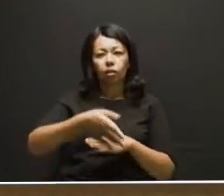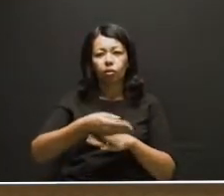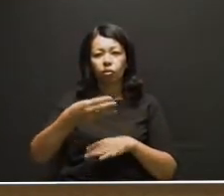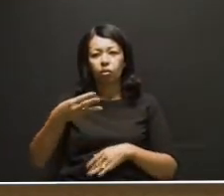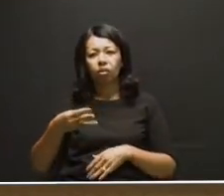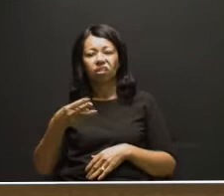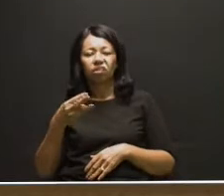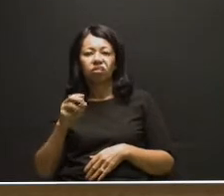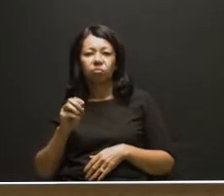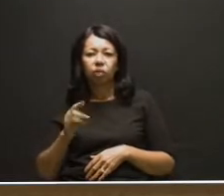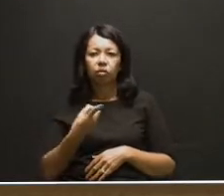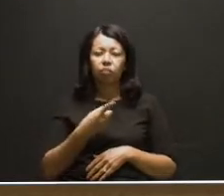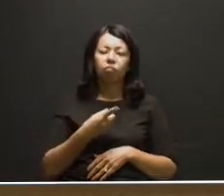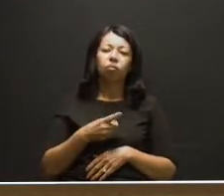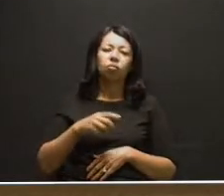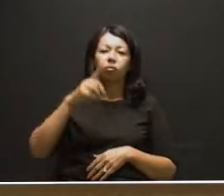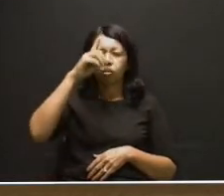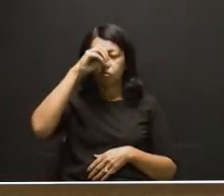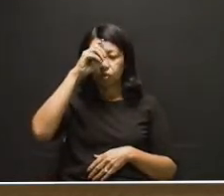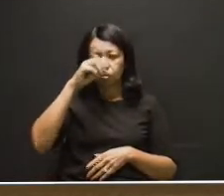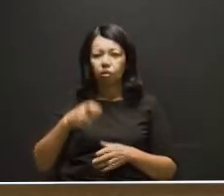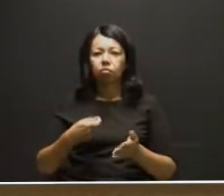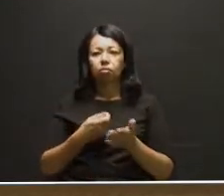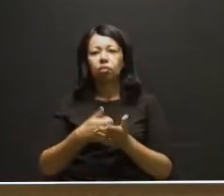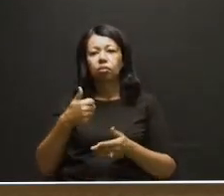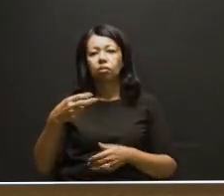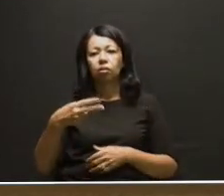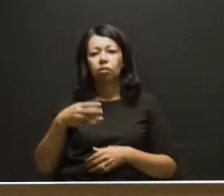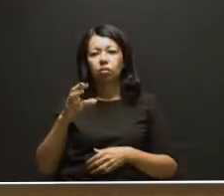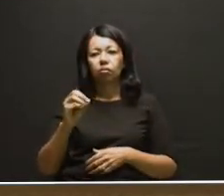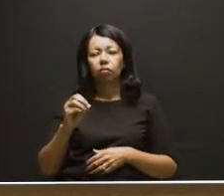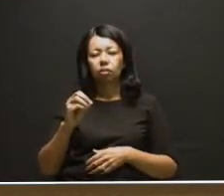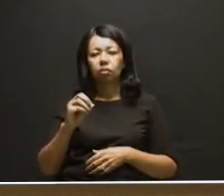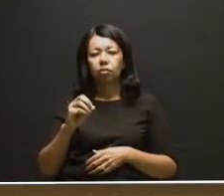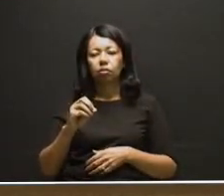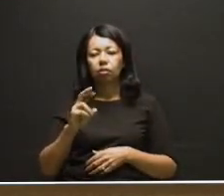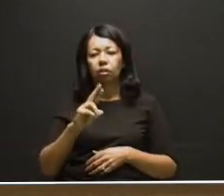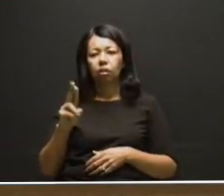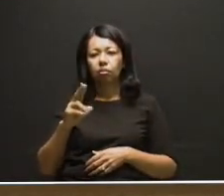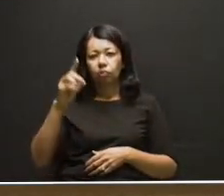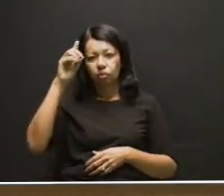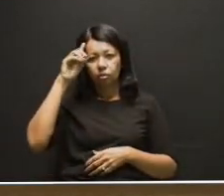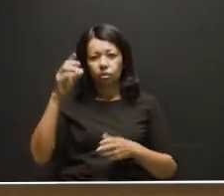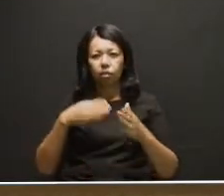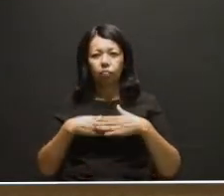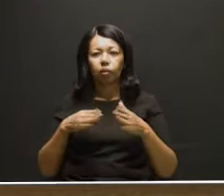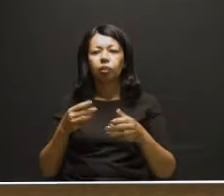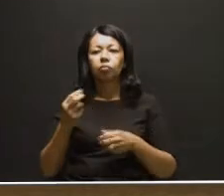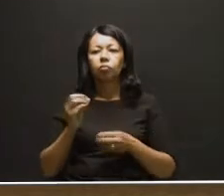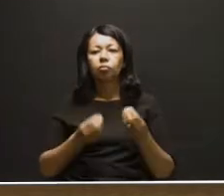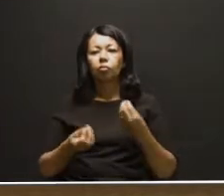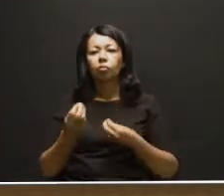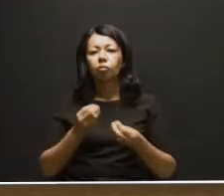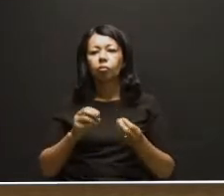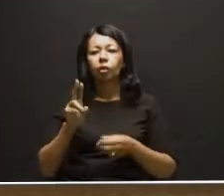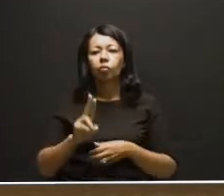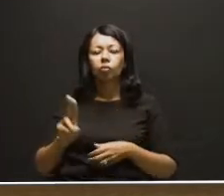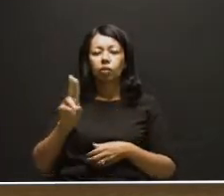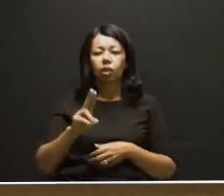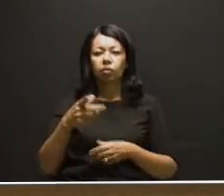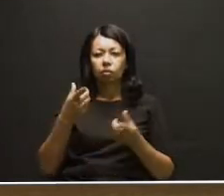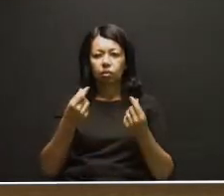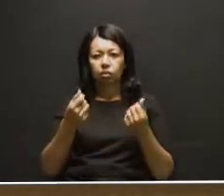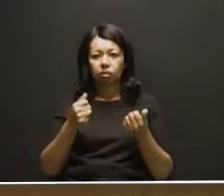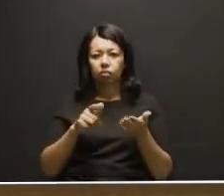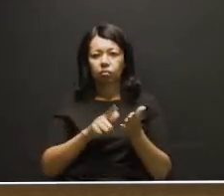três mil reais o hospital custa 120 mil reais por dia aberto no qq empregado esse dinheiro quanto à